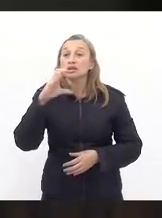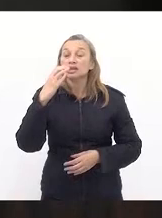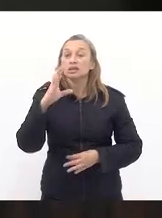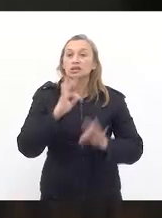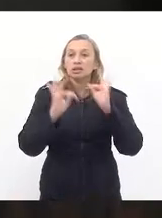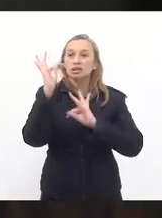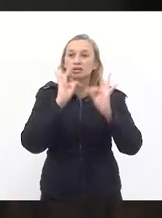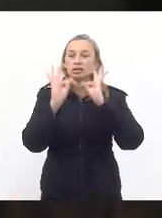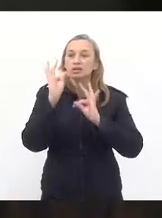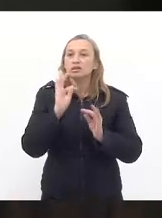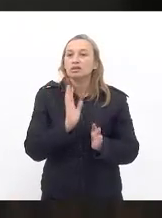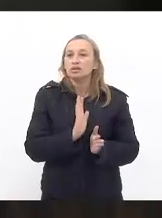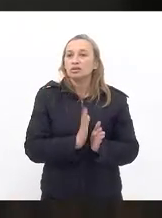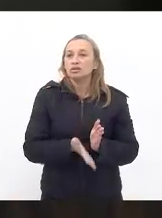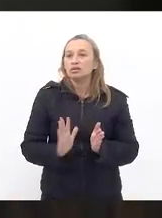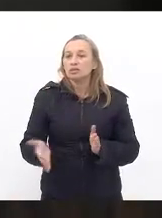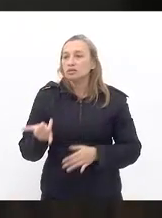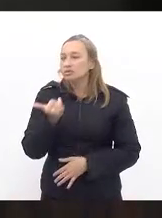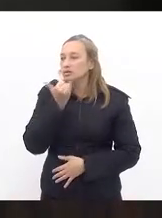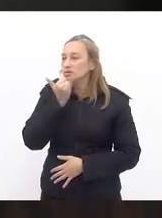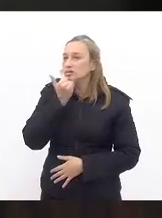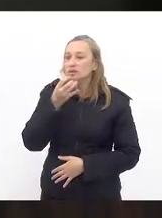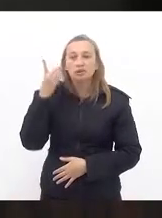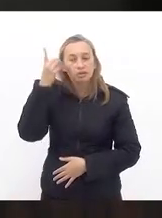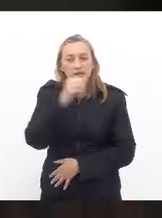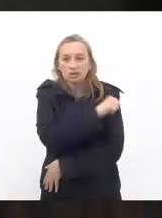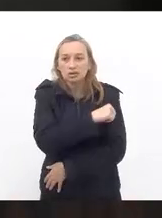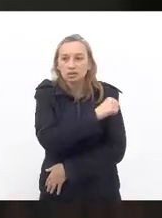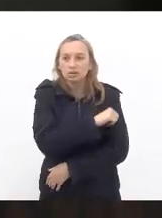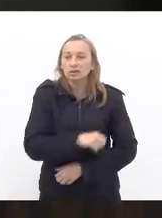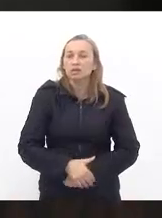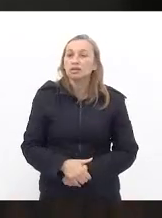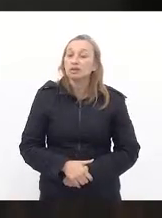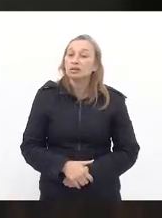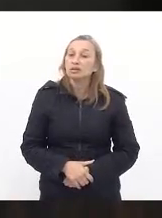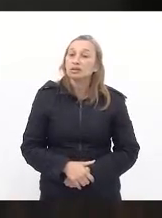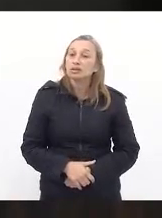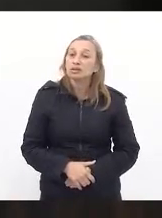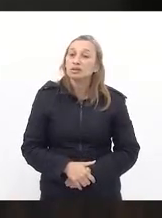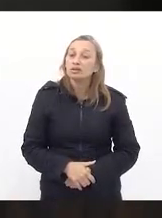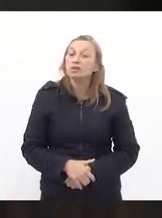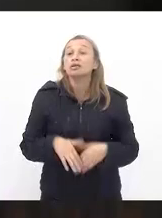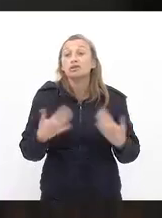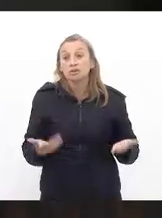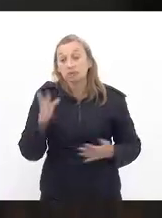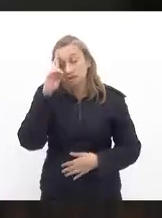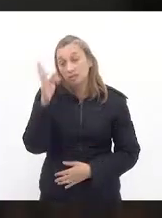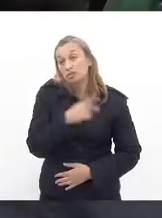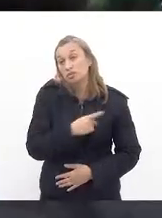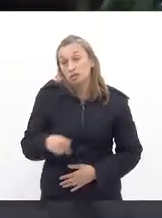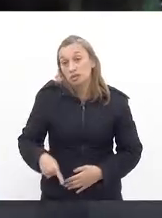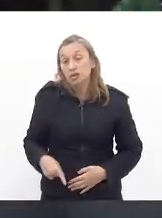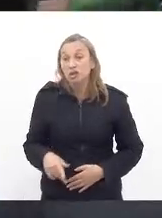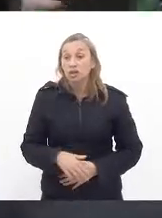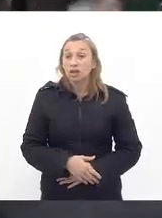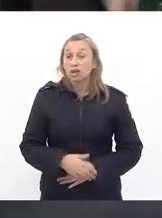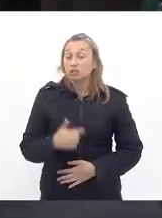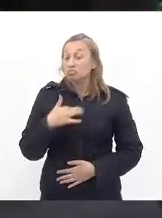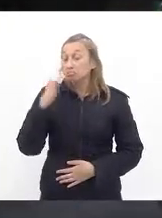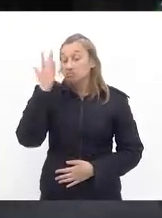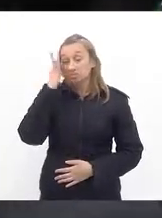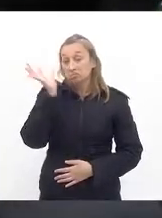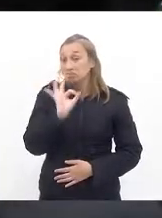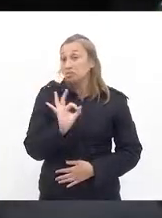que são de ordem desculpa Deputado defender a cena ele havia pedido então Presidente é eu não